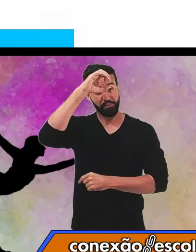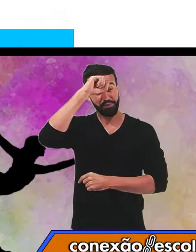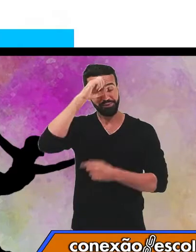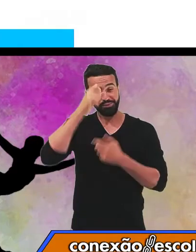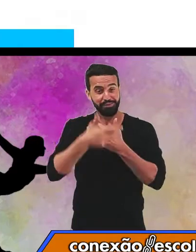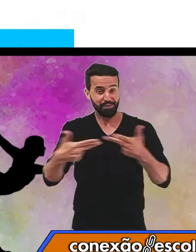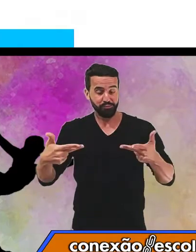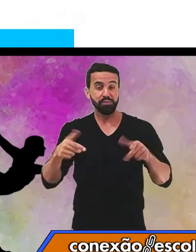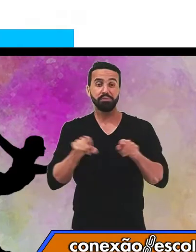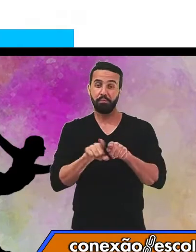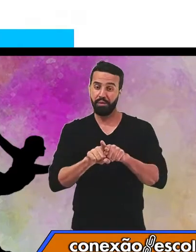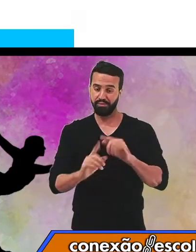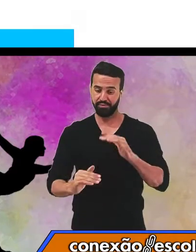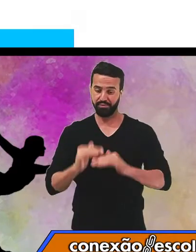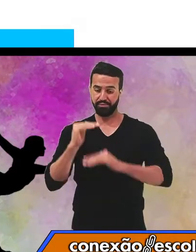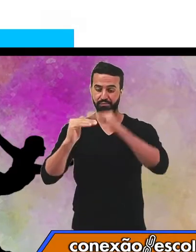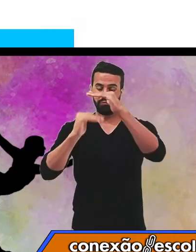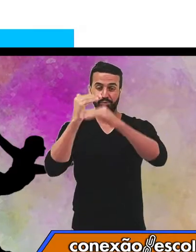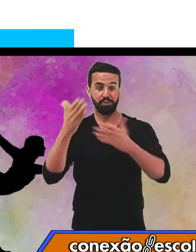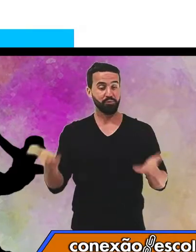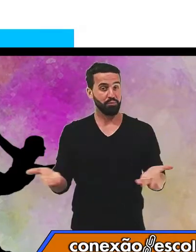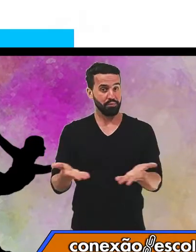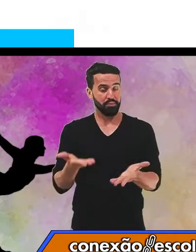e desenvolvimento da aula de hoje.